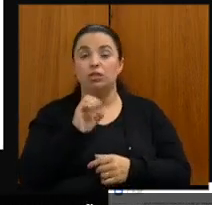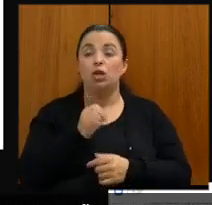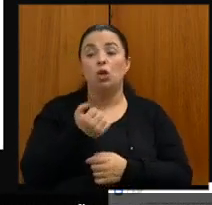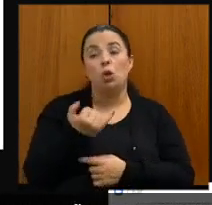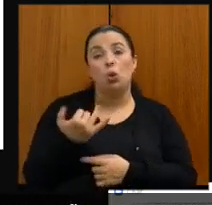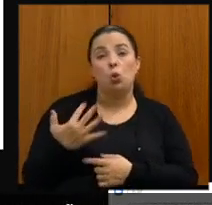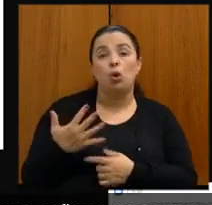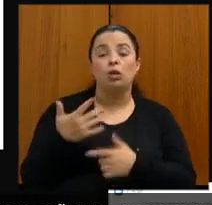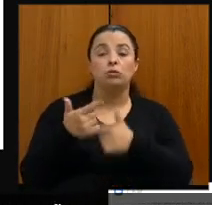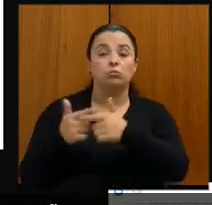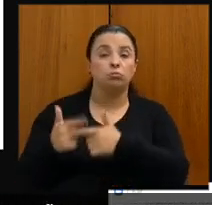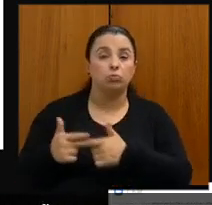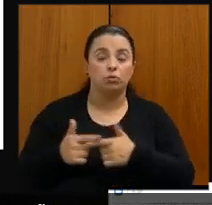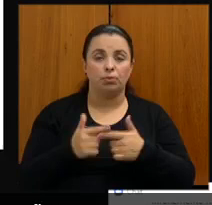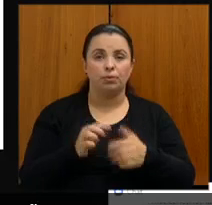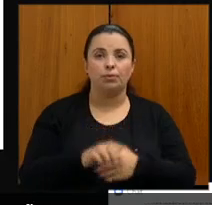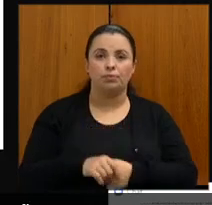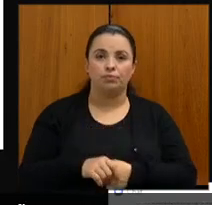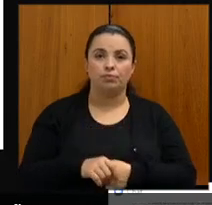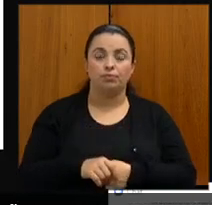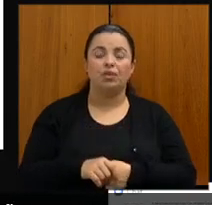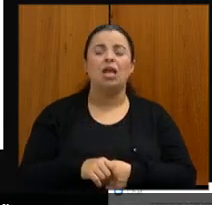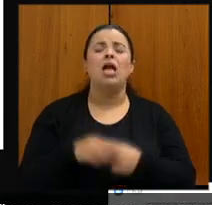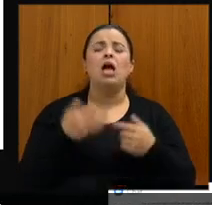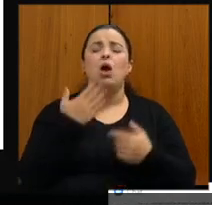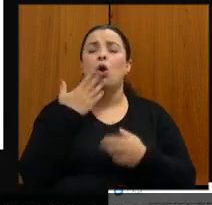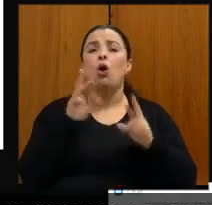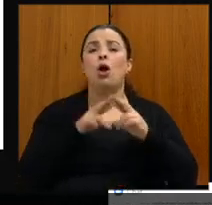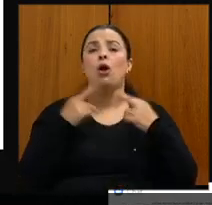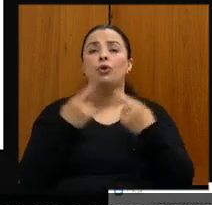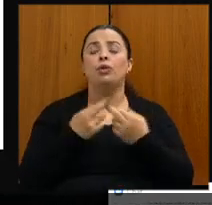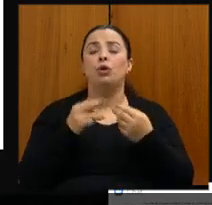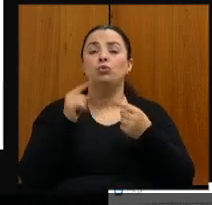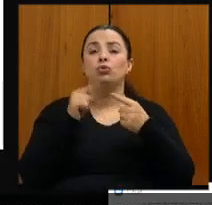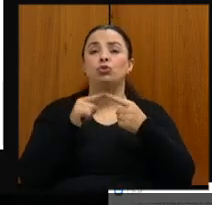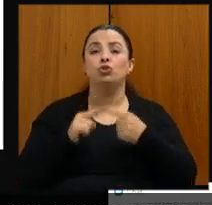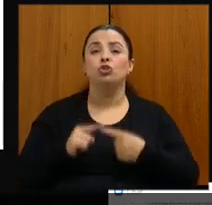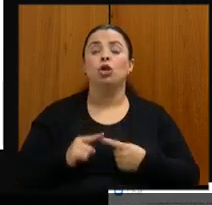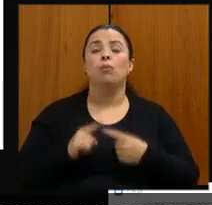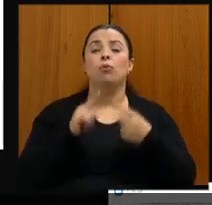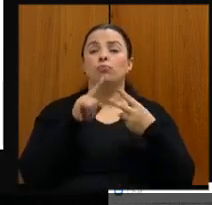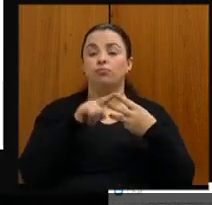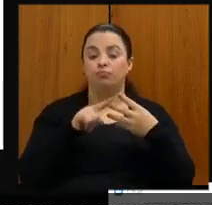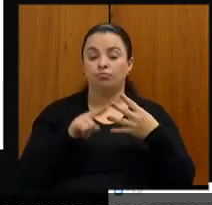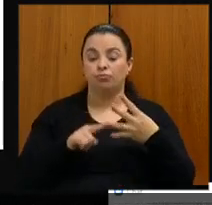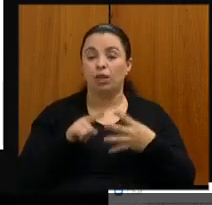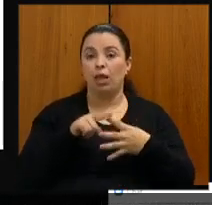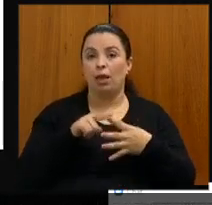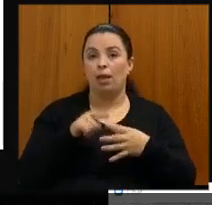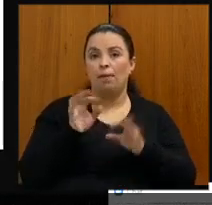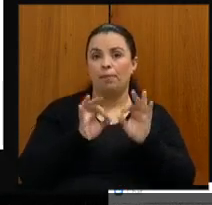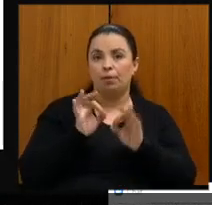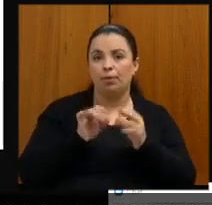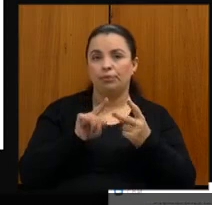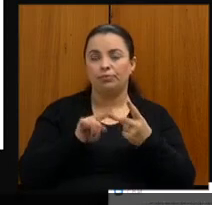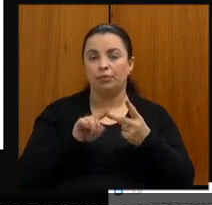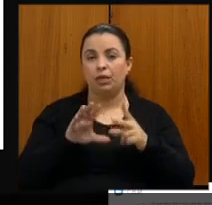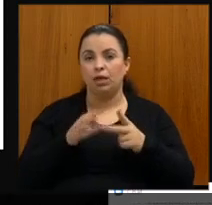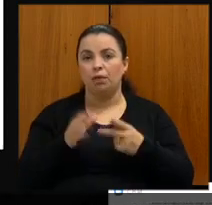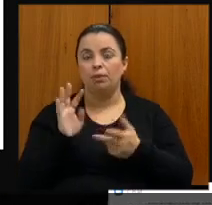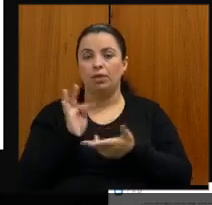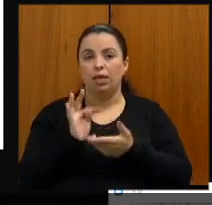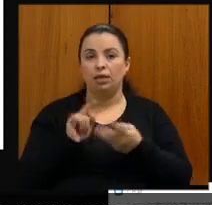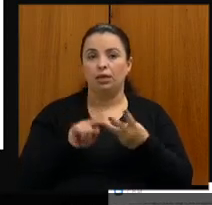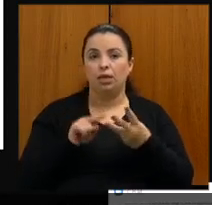os tipos de reuniões já são quatro tipos preparatórias Câmara técnica